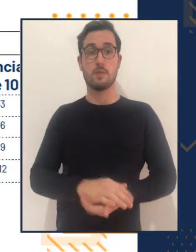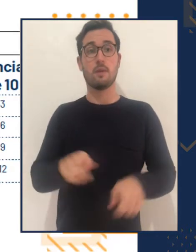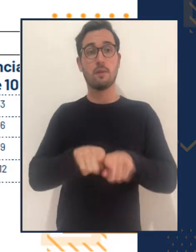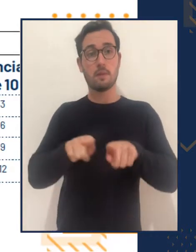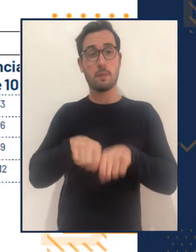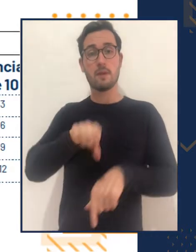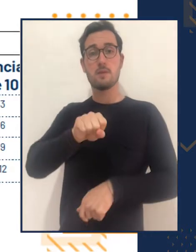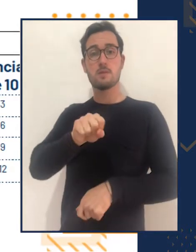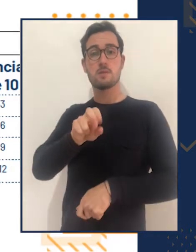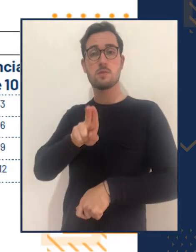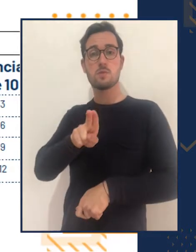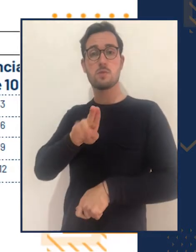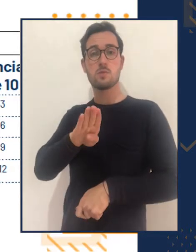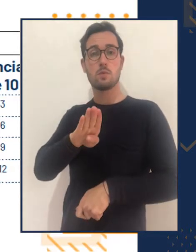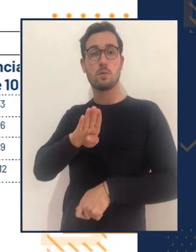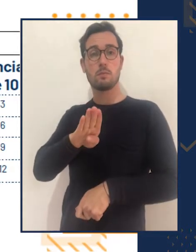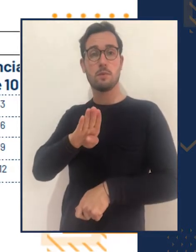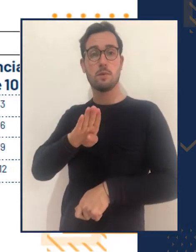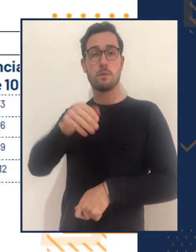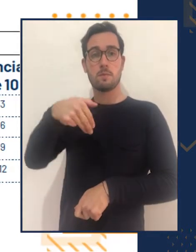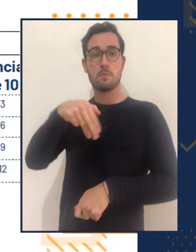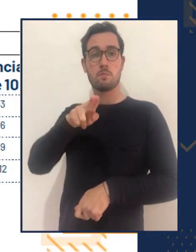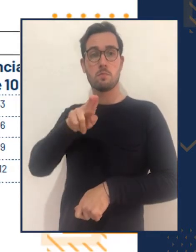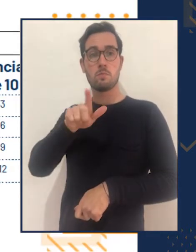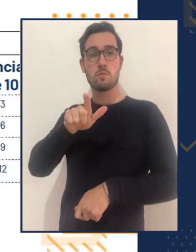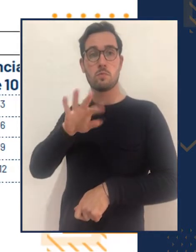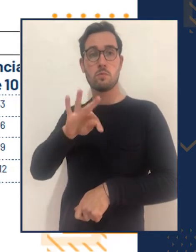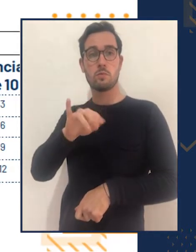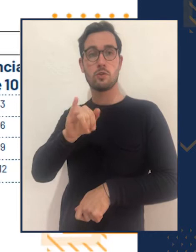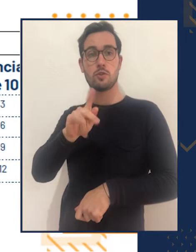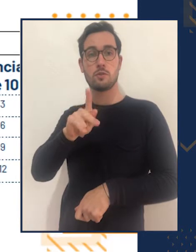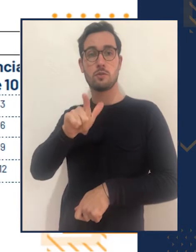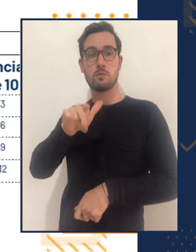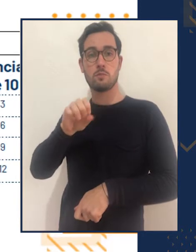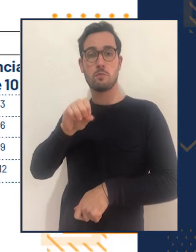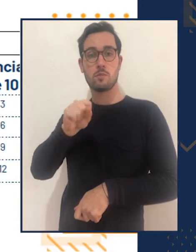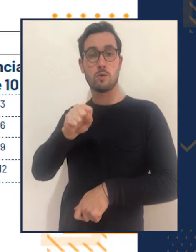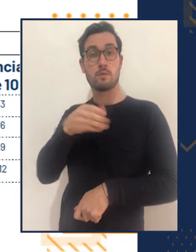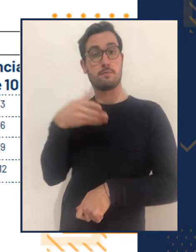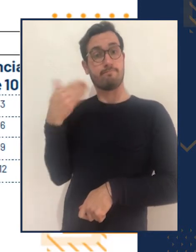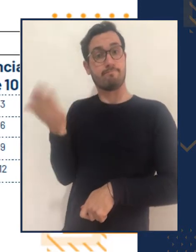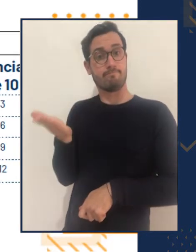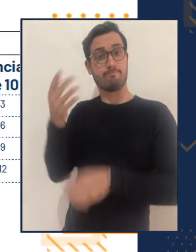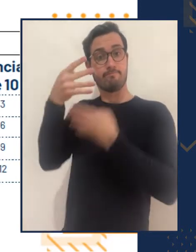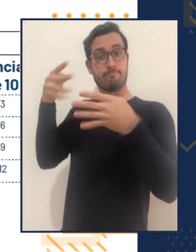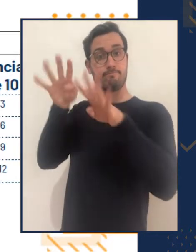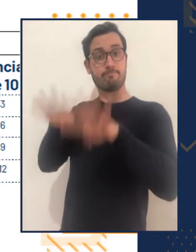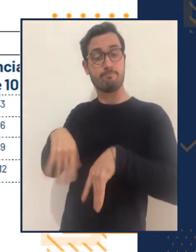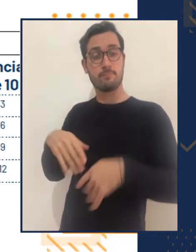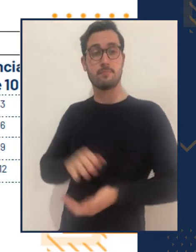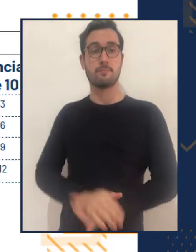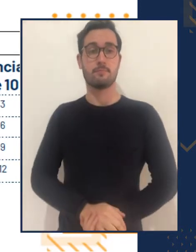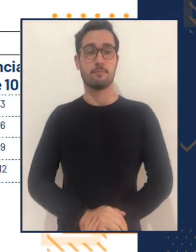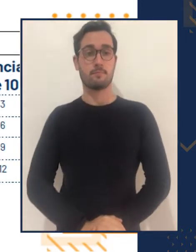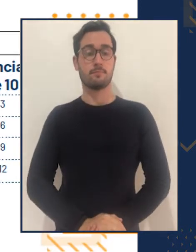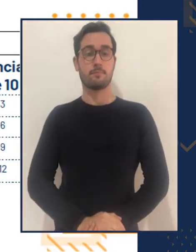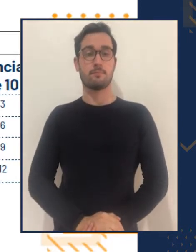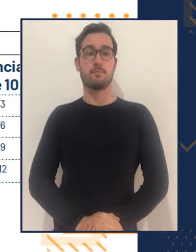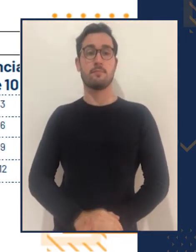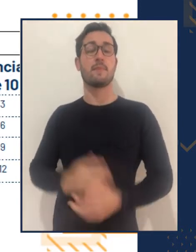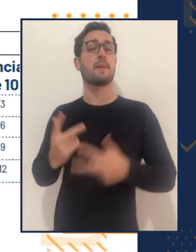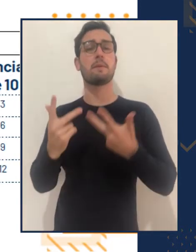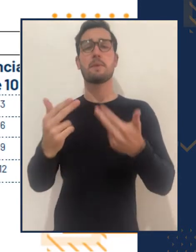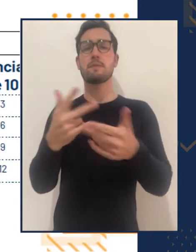E os submúltiplos, então, mili, micro, nano e pico. Mili, M minúsculo, o símbolo, 10 a menos 3. Isso é a mesma